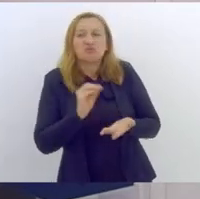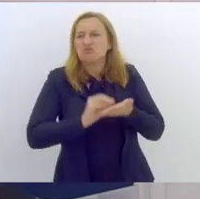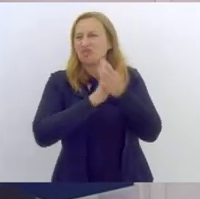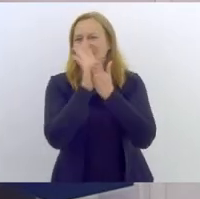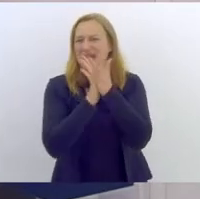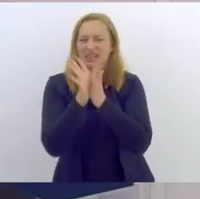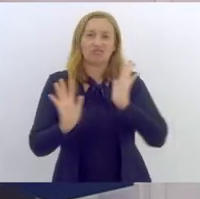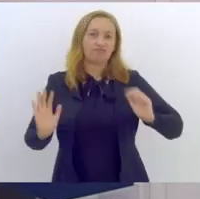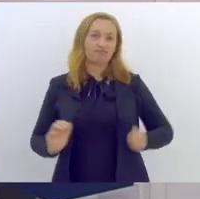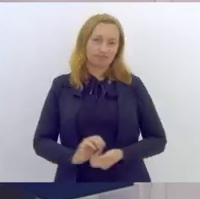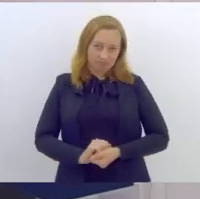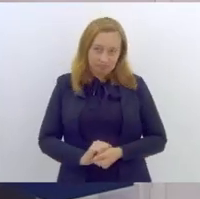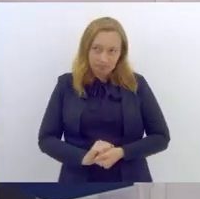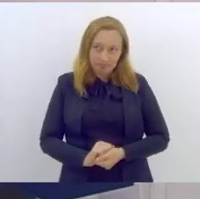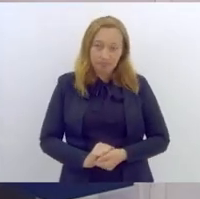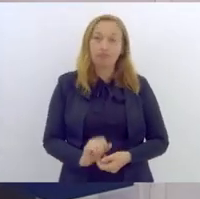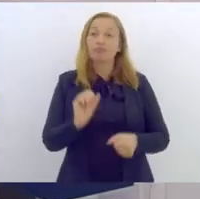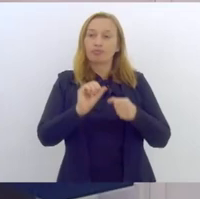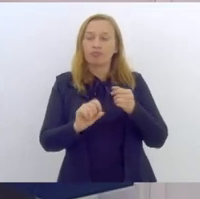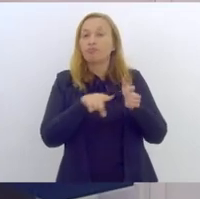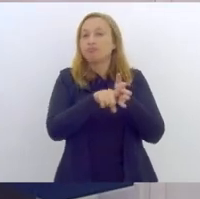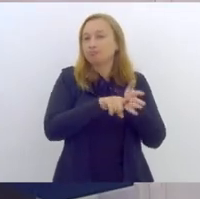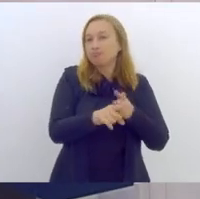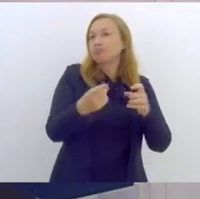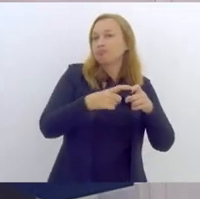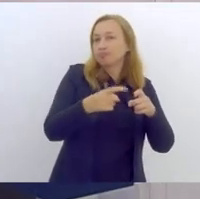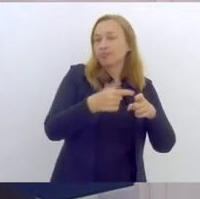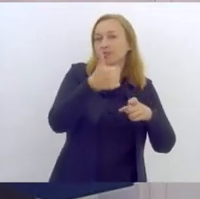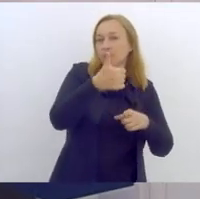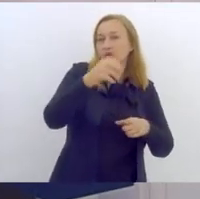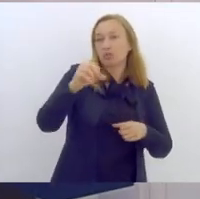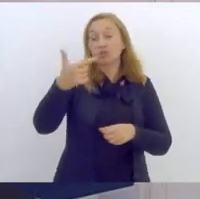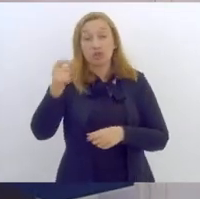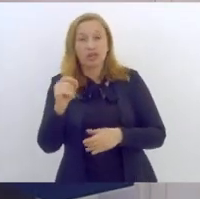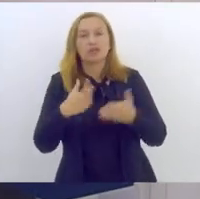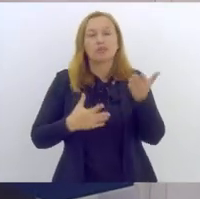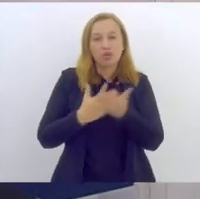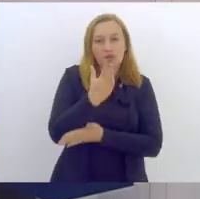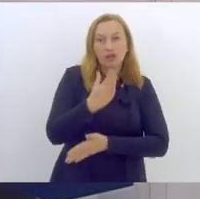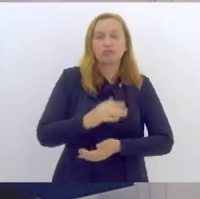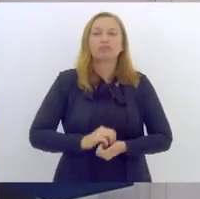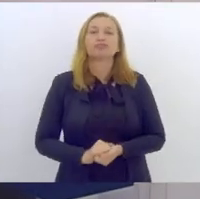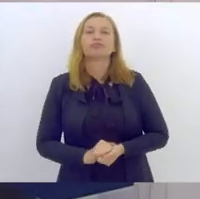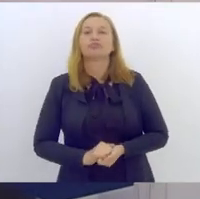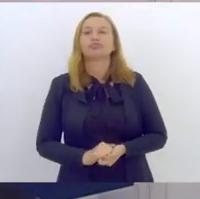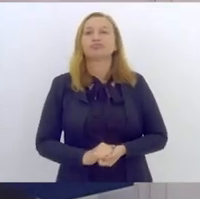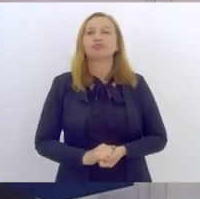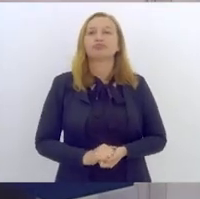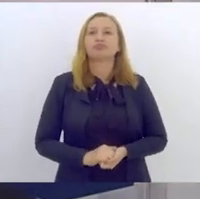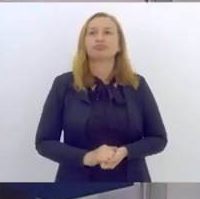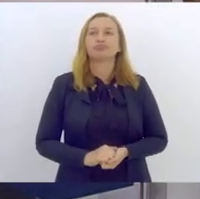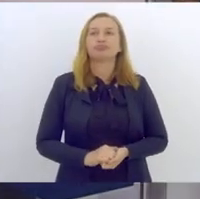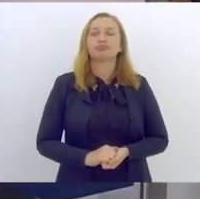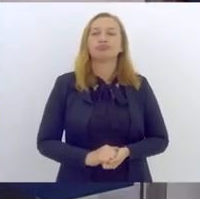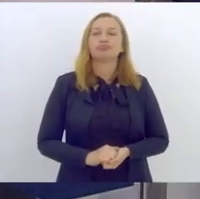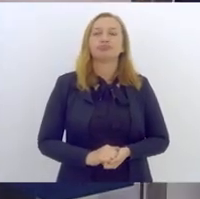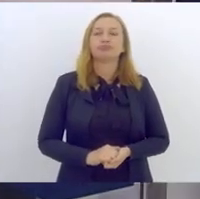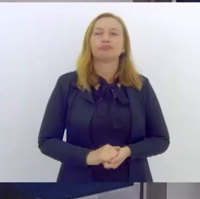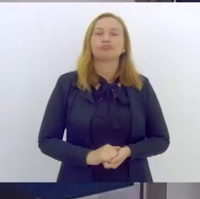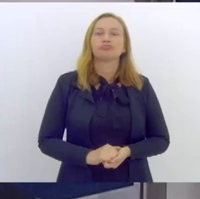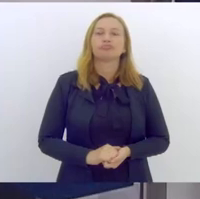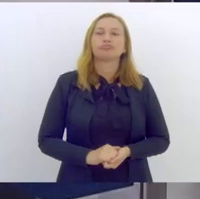mais nada fizemos o exame médico em 2010 Estamos aprovados resto aprovados